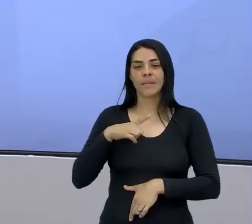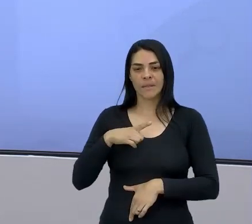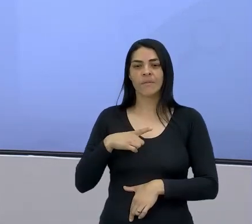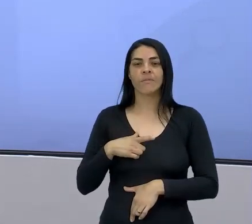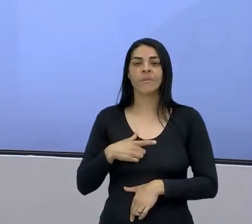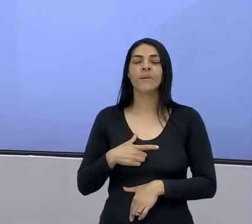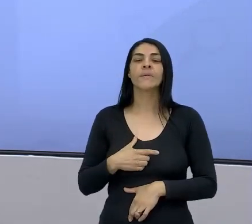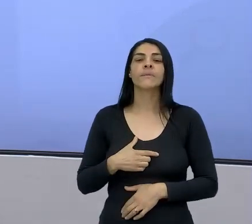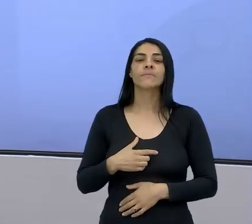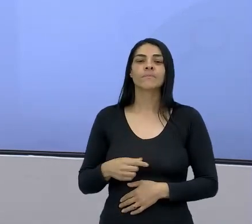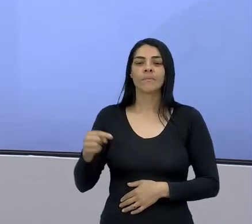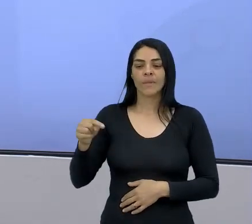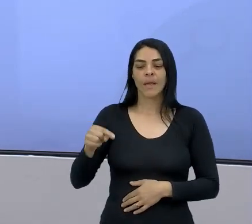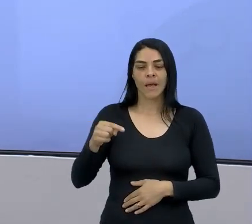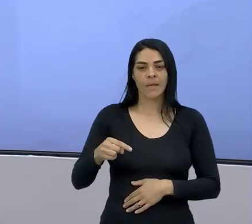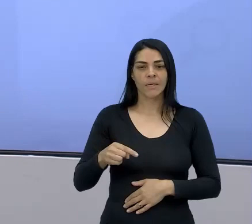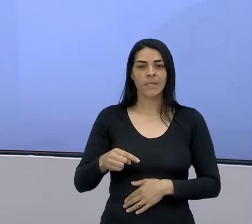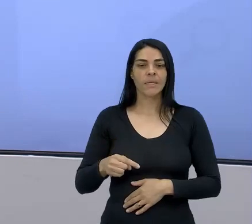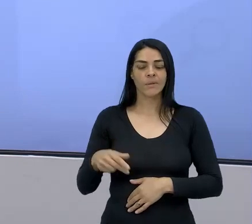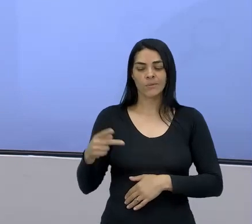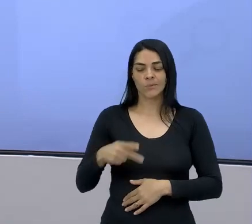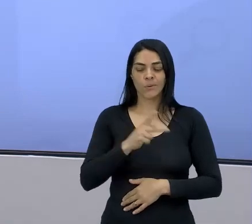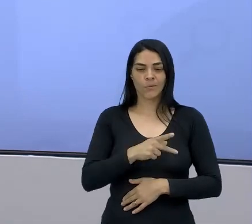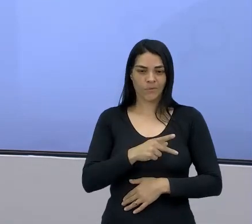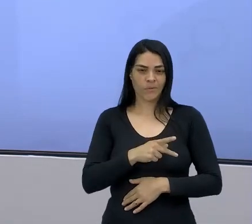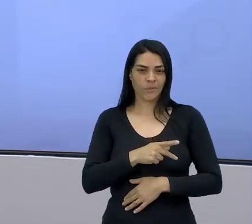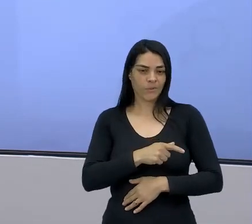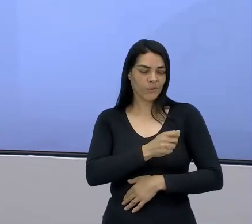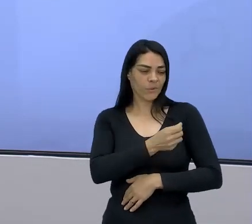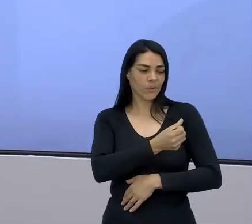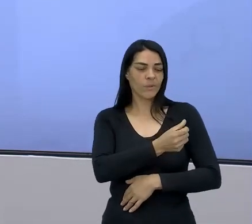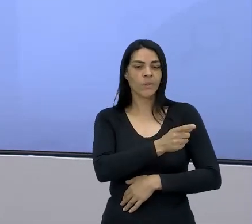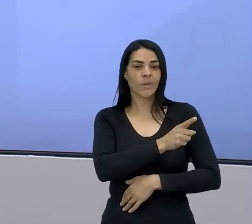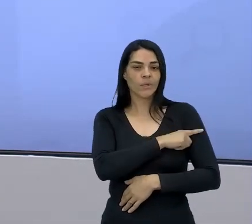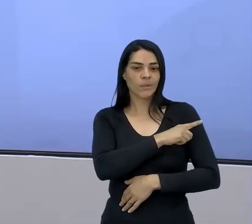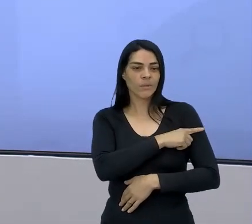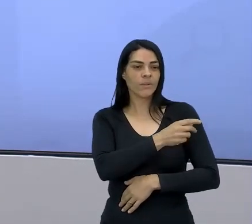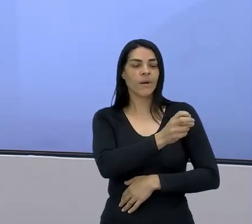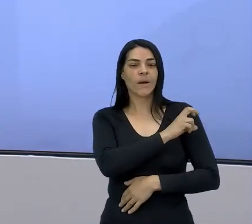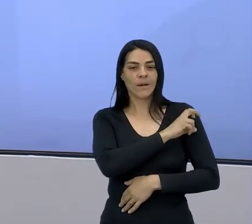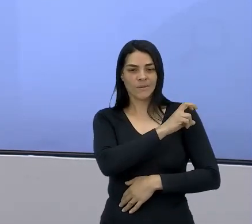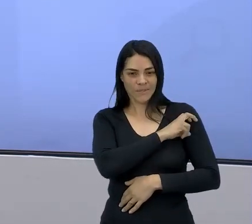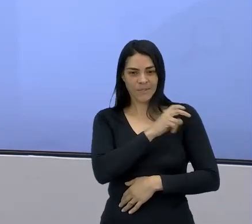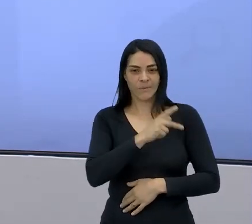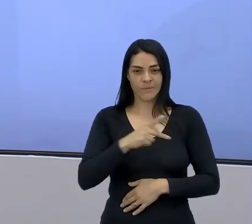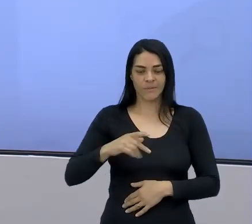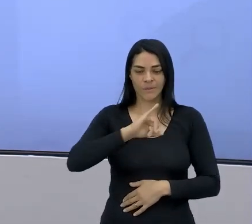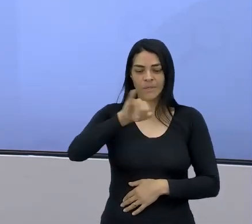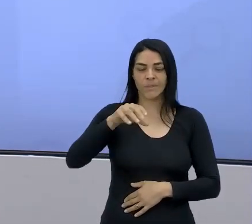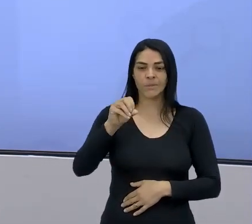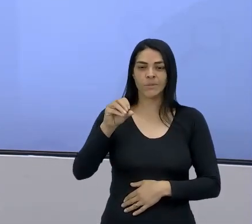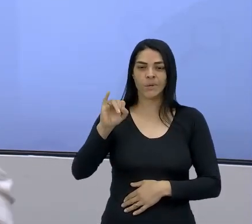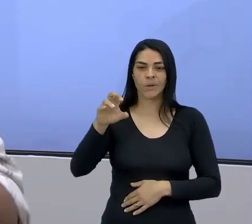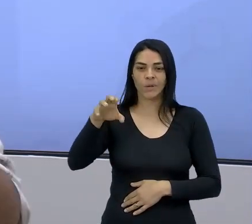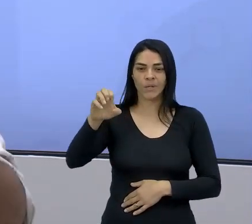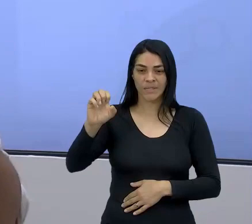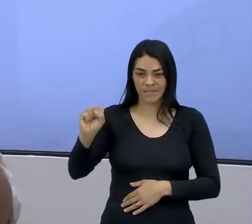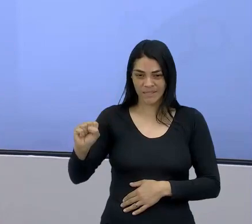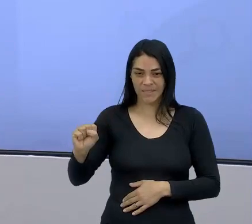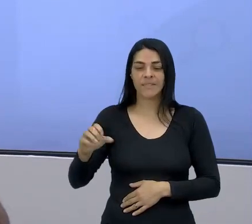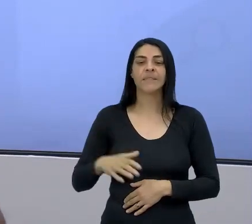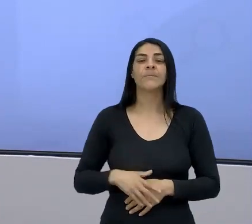dos professores dos anos iniciais, o professor Joelson e a professora Joyce, que vieram aqui falar pra gente como que